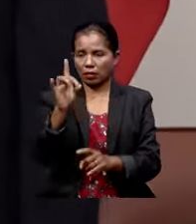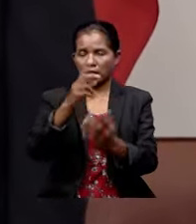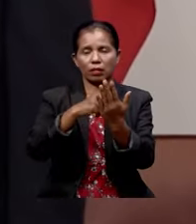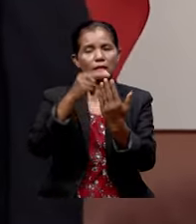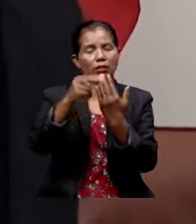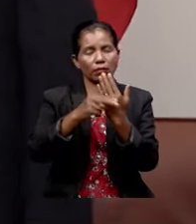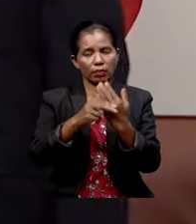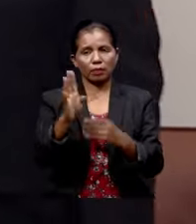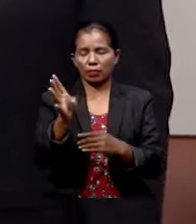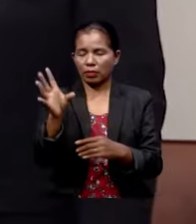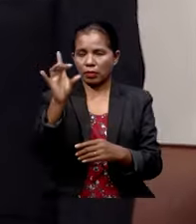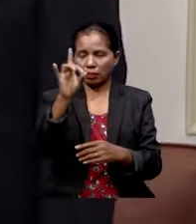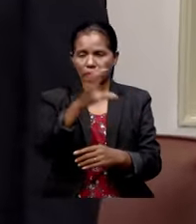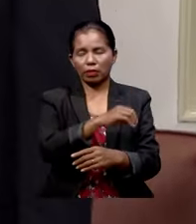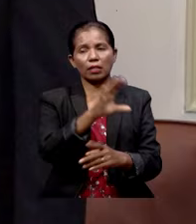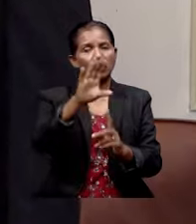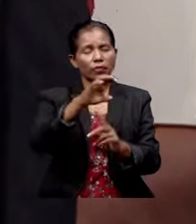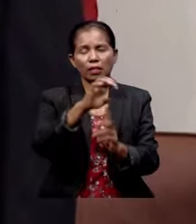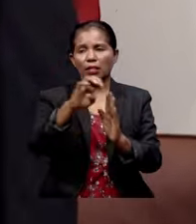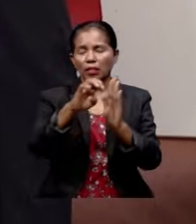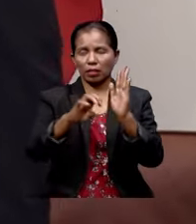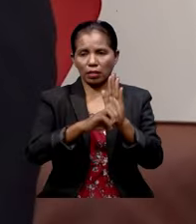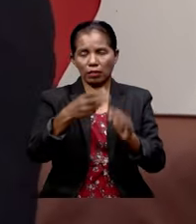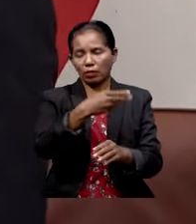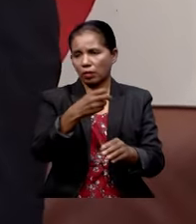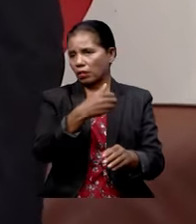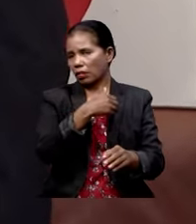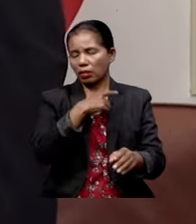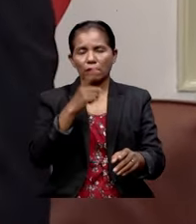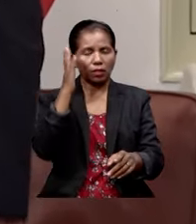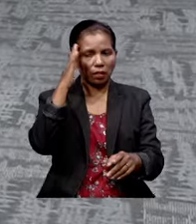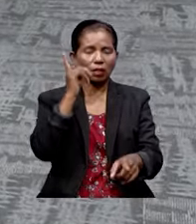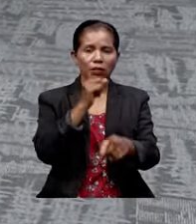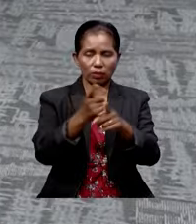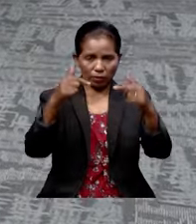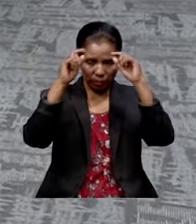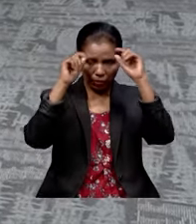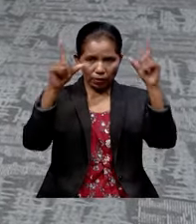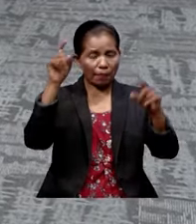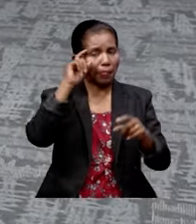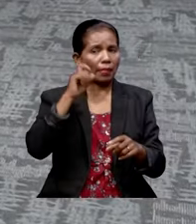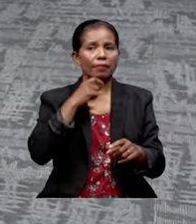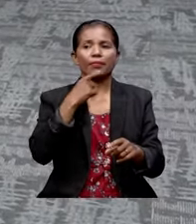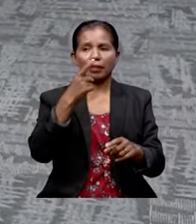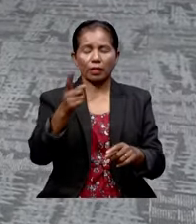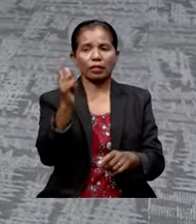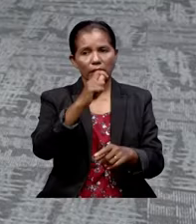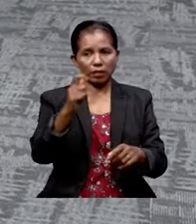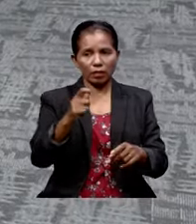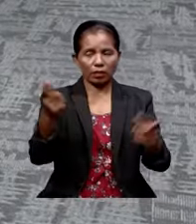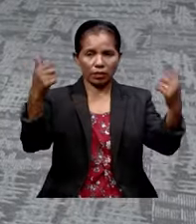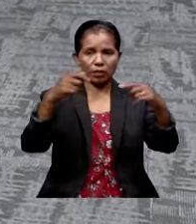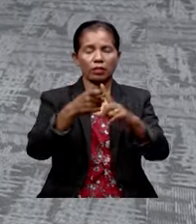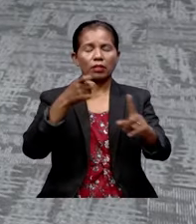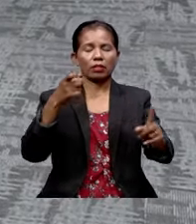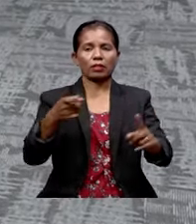resensia, mas chefe Estado Indonésia será confirmado atou mai Timor-Leste. Sanana Gusmão atou assunto ne e aeroporto internacional de Kuala Lumpur Tersane, a foi em fila com a